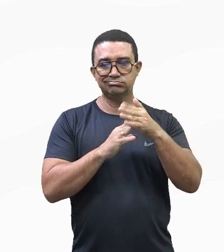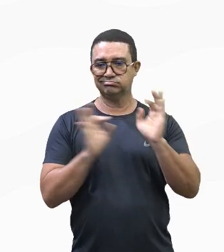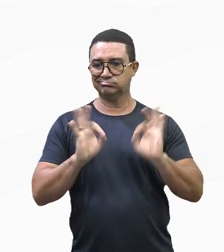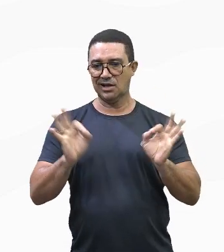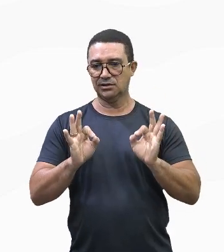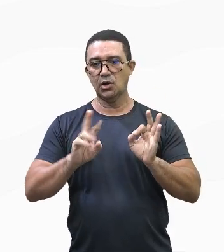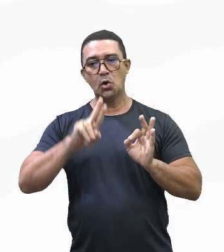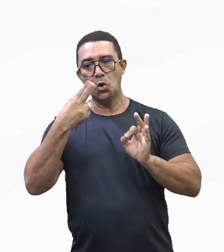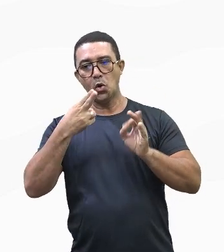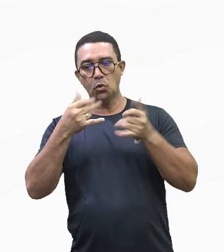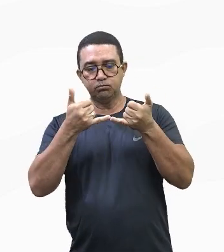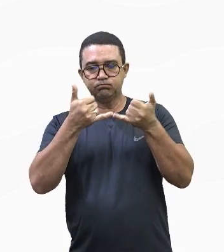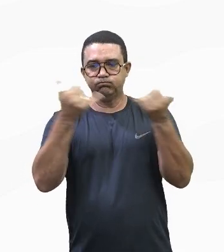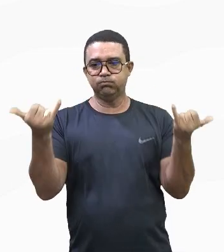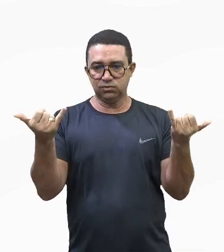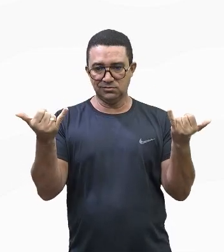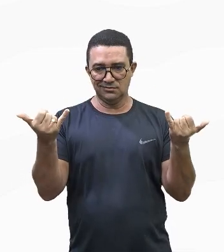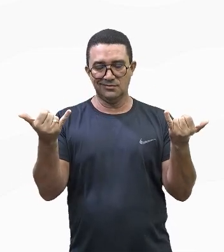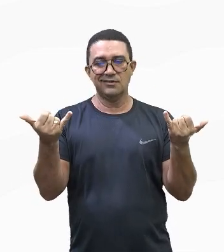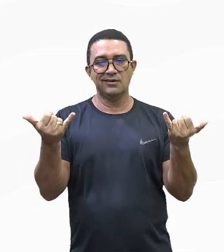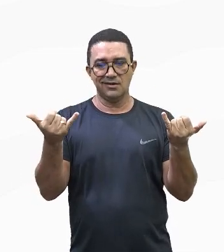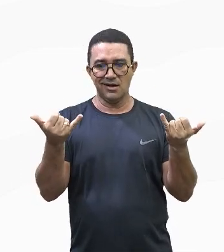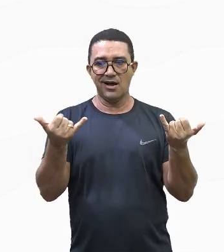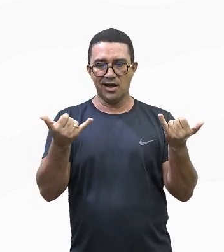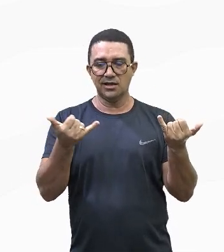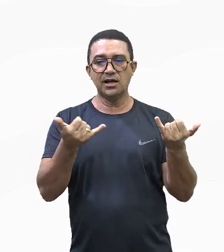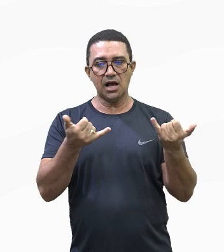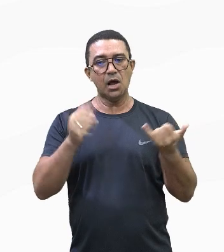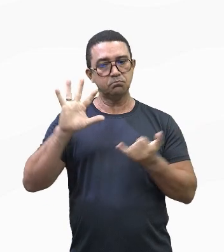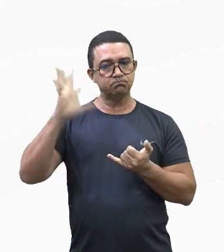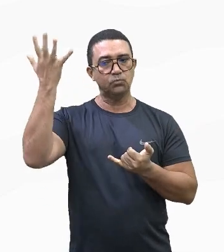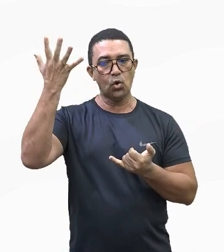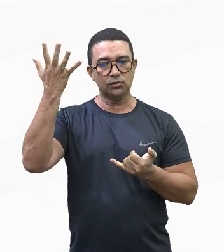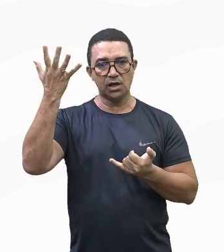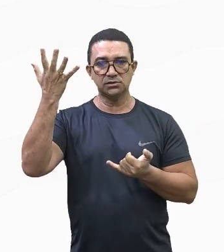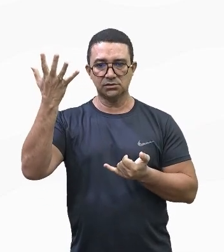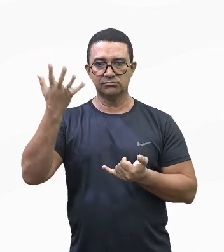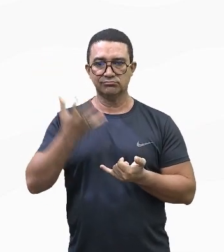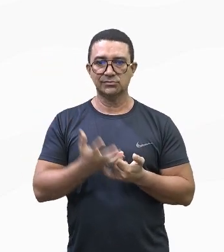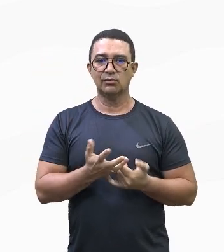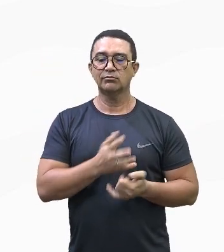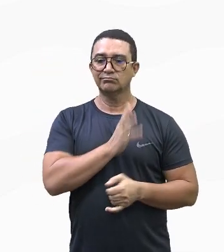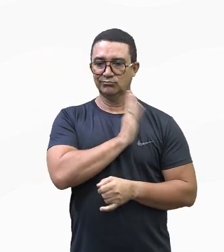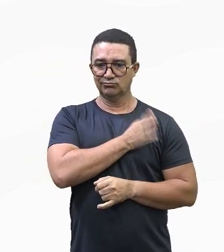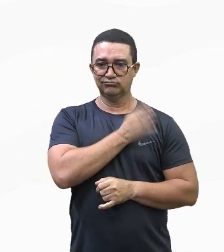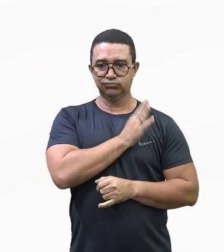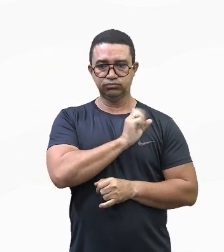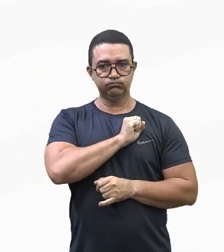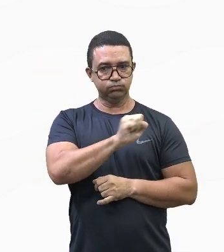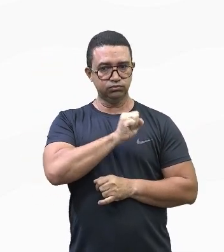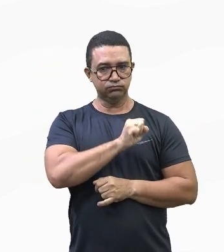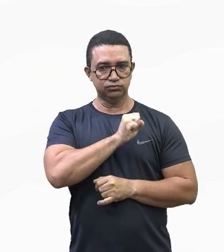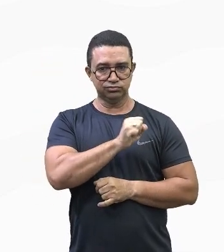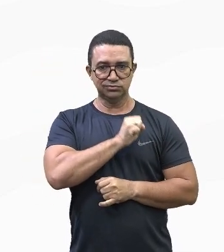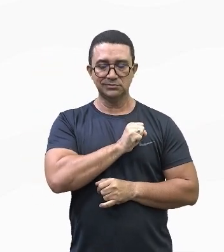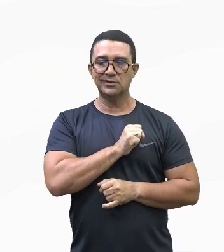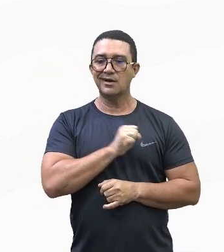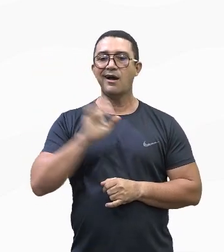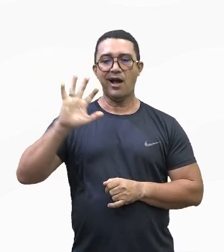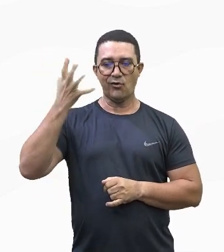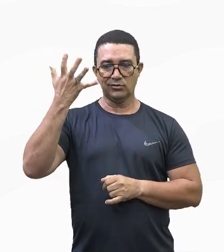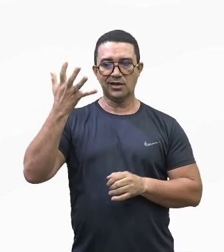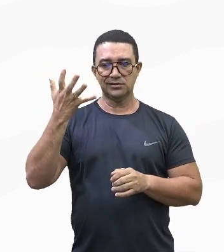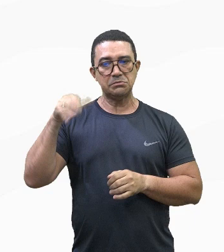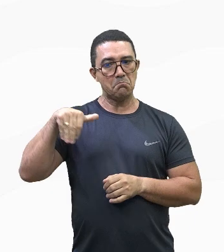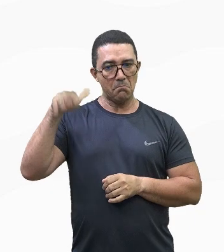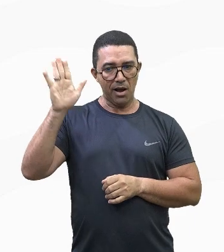sem circulação. Tá? Então, esse infarto agudo do miocárdio, ele também tem ali uma grande ocorrência em